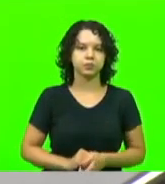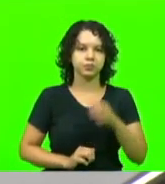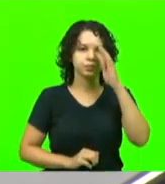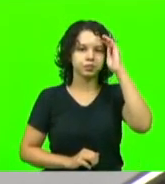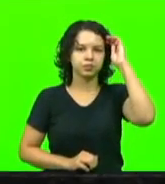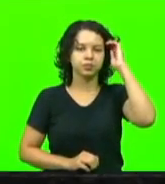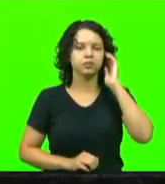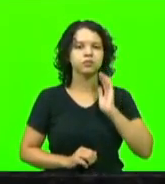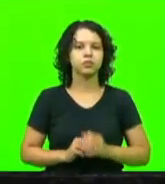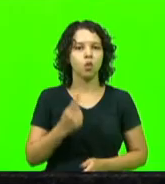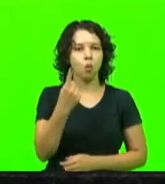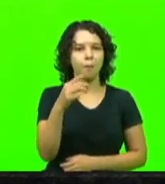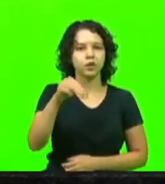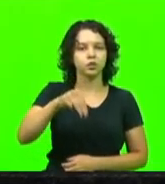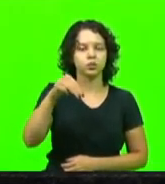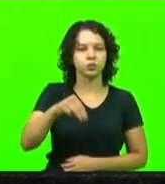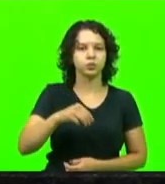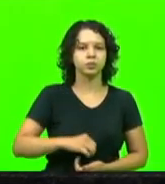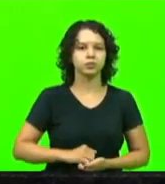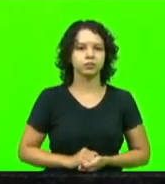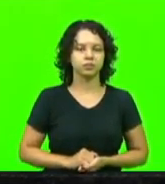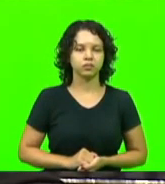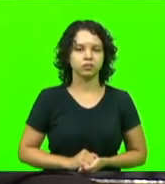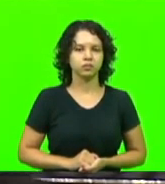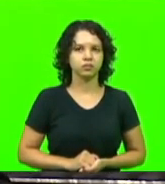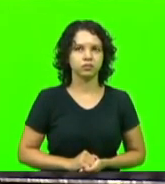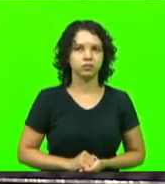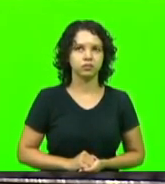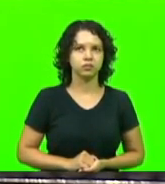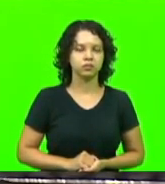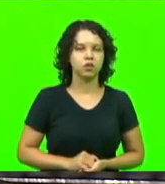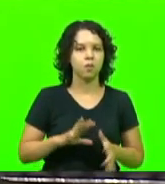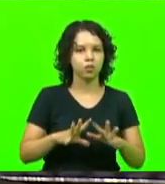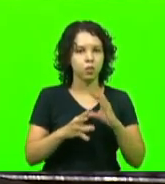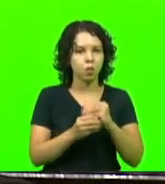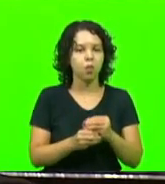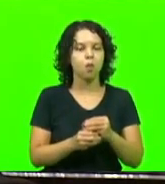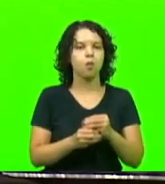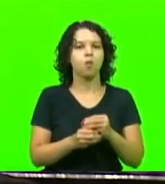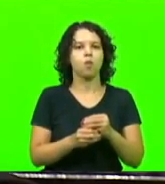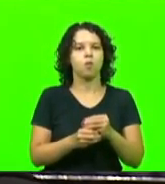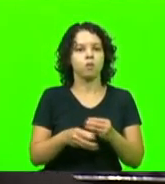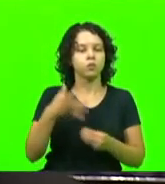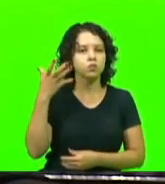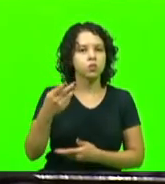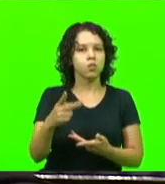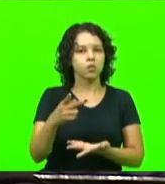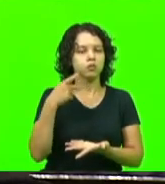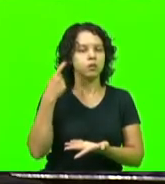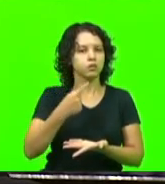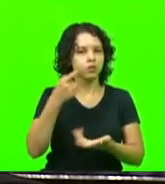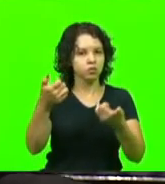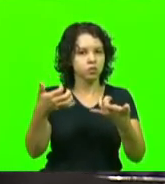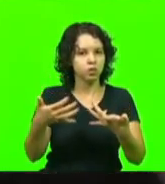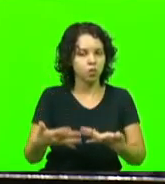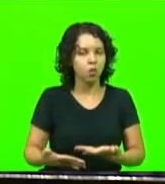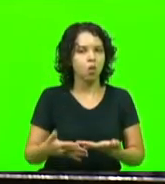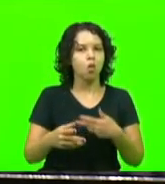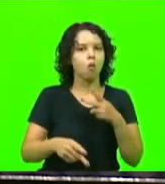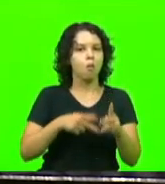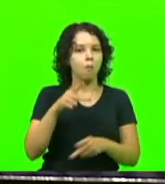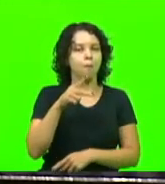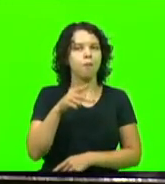Um minuto, deputado. Só para contribuir com a numeração que o deputado falou aí, o Brasil produz hoje, eu